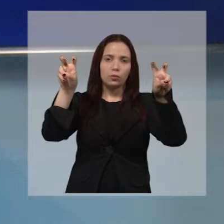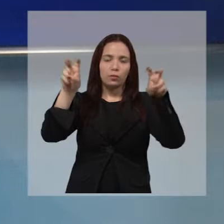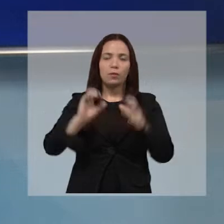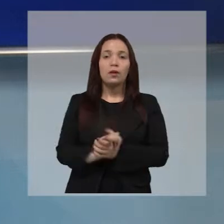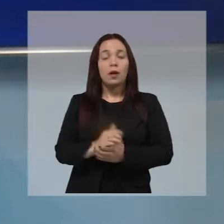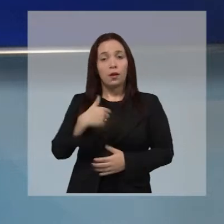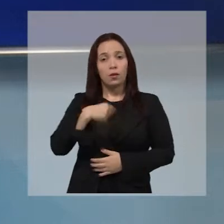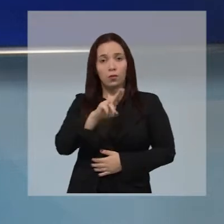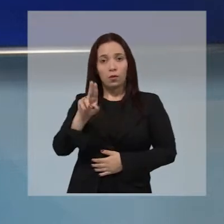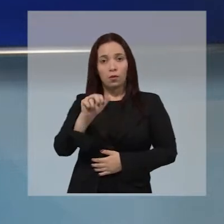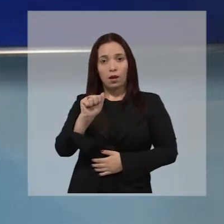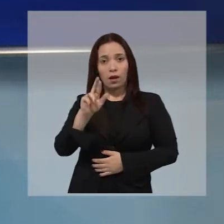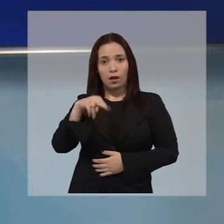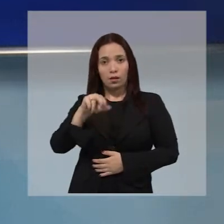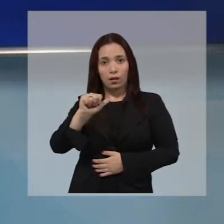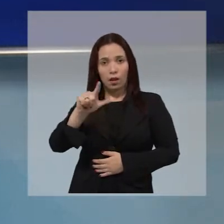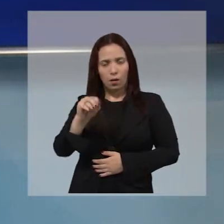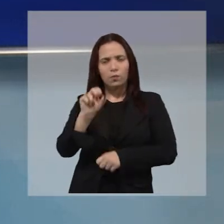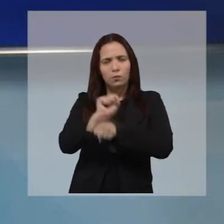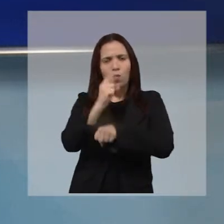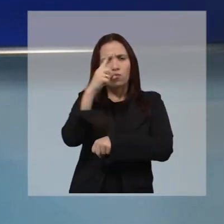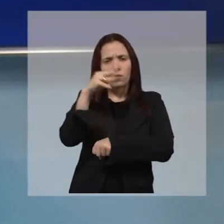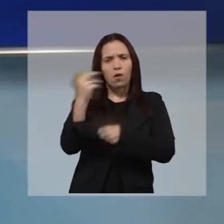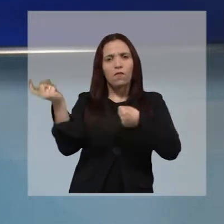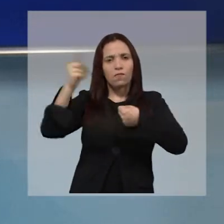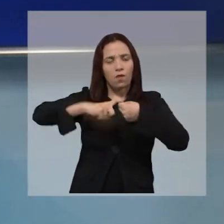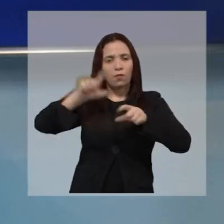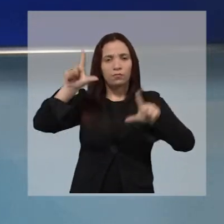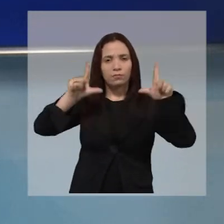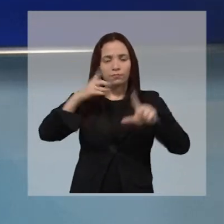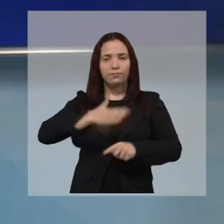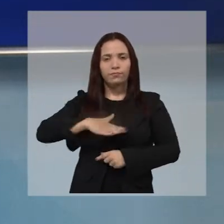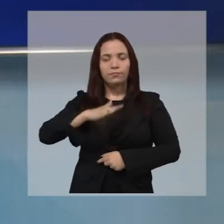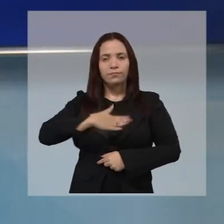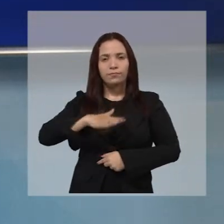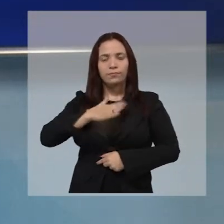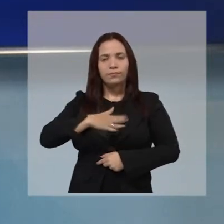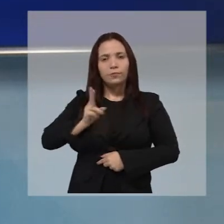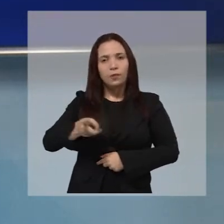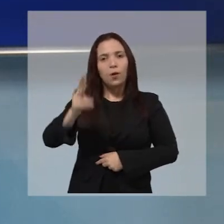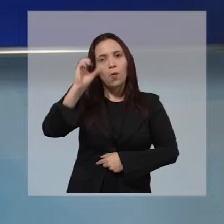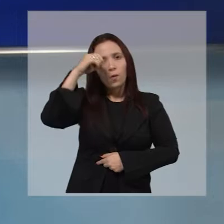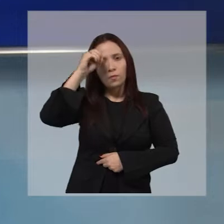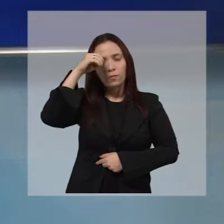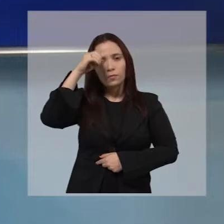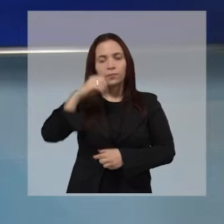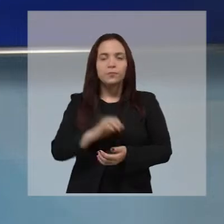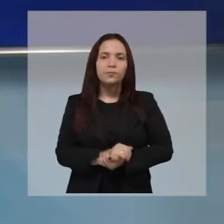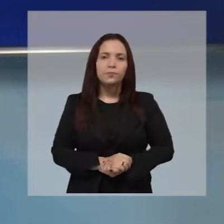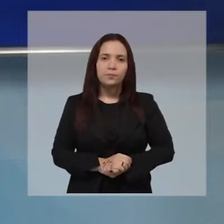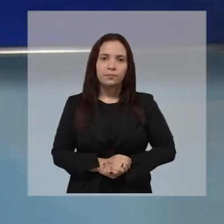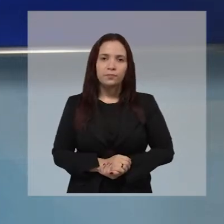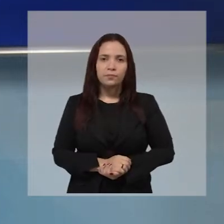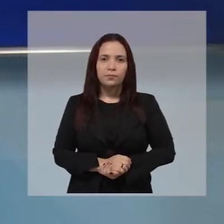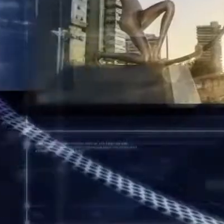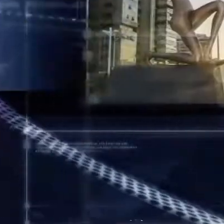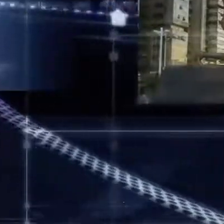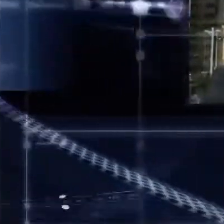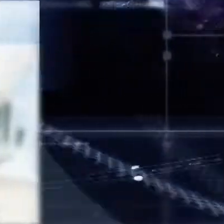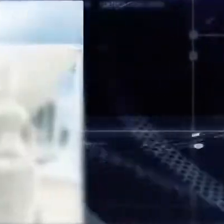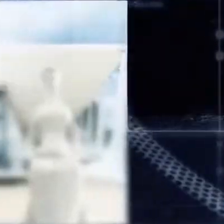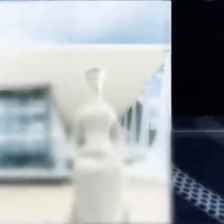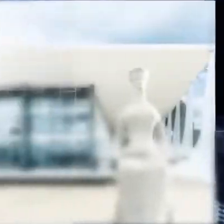ângulos dessa questão. Eu sou Arnaldo Santos, peço a você apenas 1 minuto para um rápido intervalo e já voltamos com o Observatório.